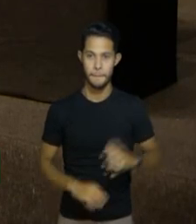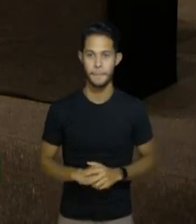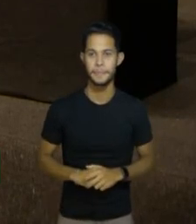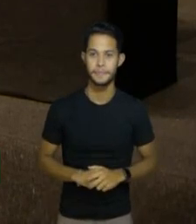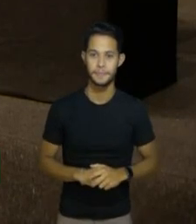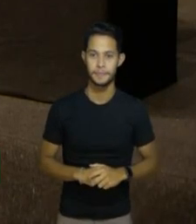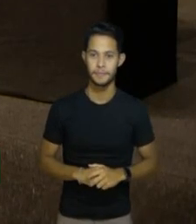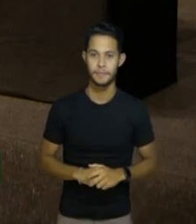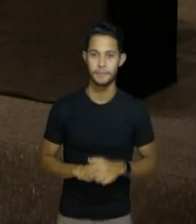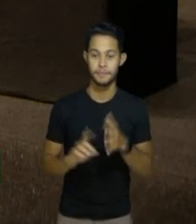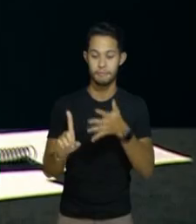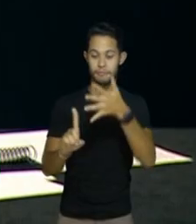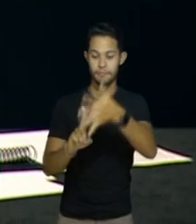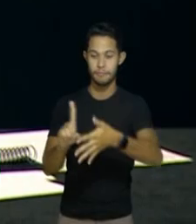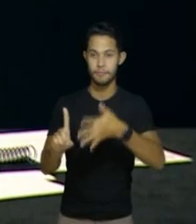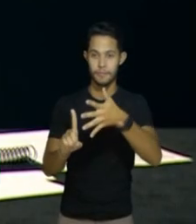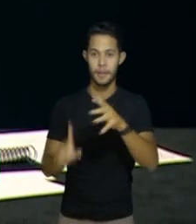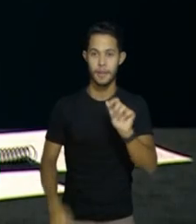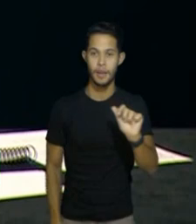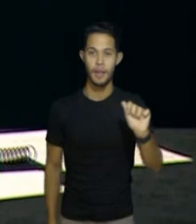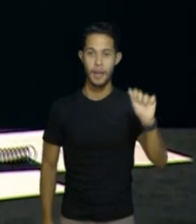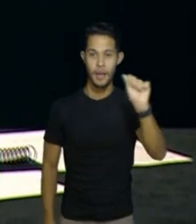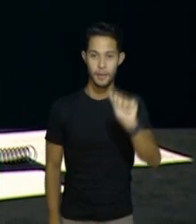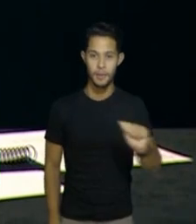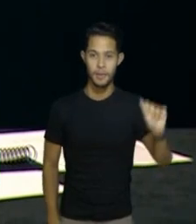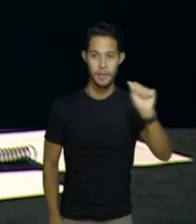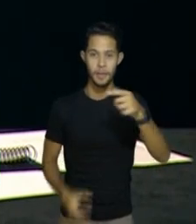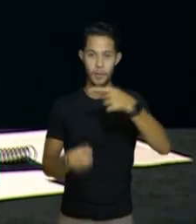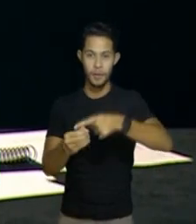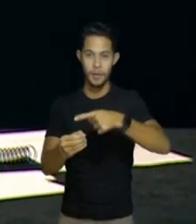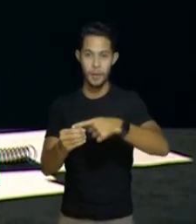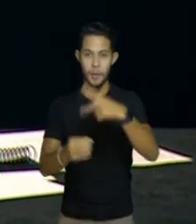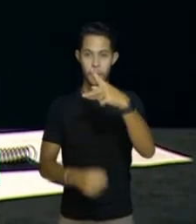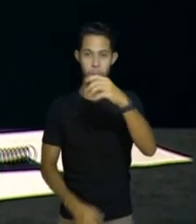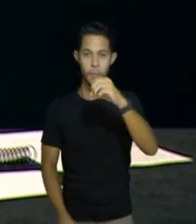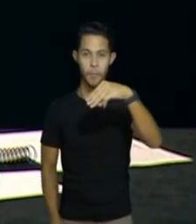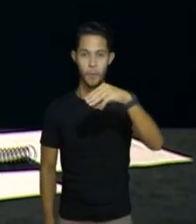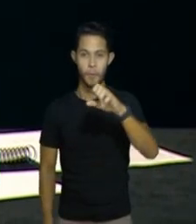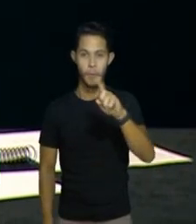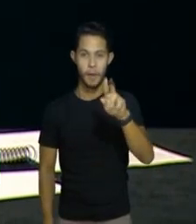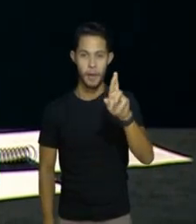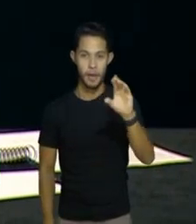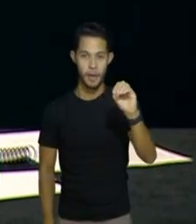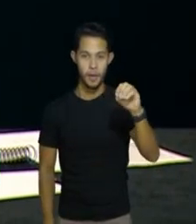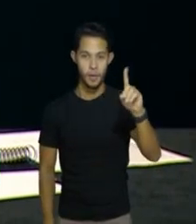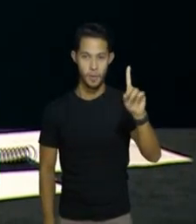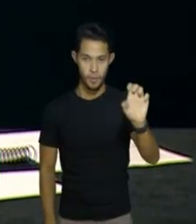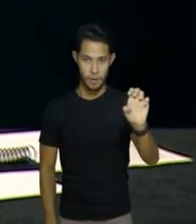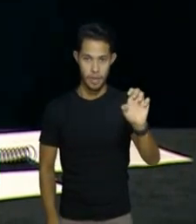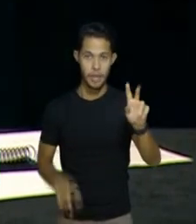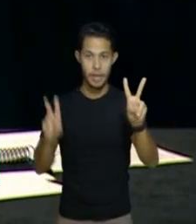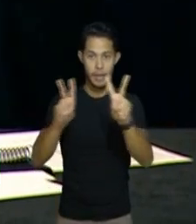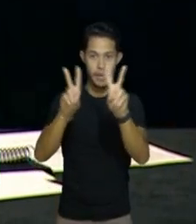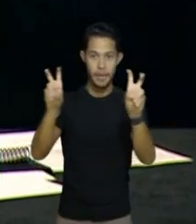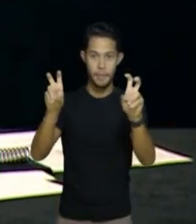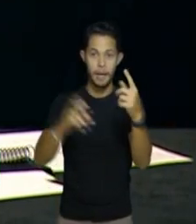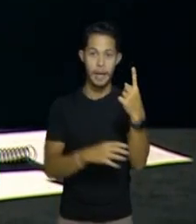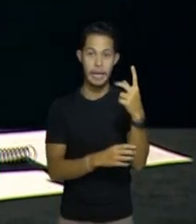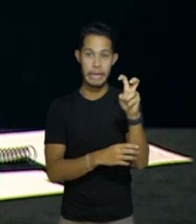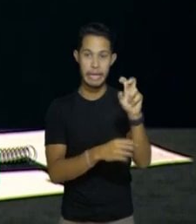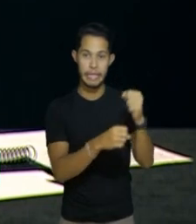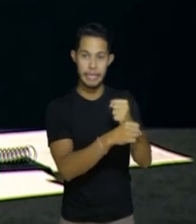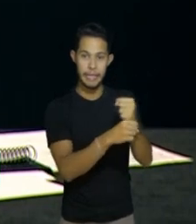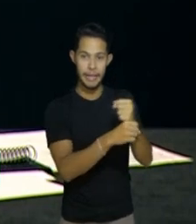Vamos ouvir a Associação Visite Pomerode, a VIP, tema 15 anos do turismo em Pomerode, presidente